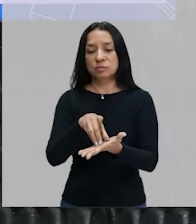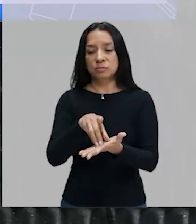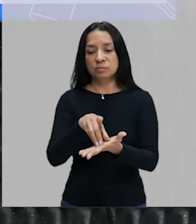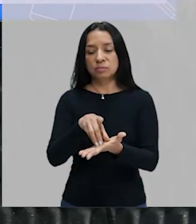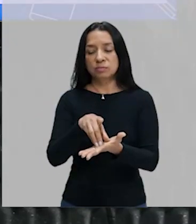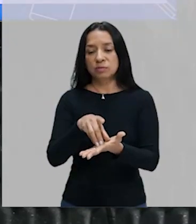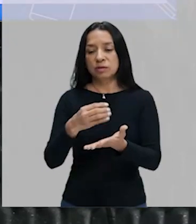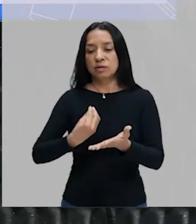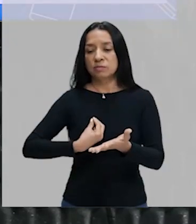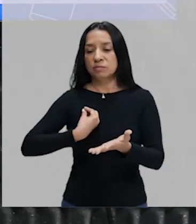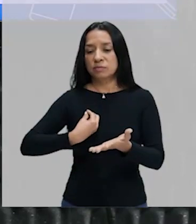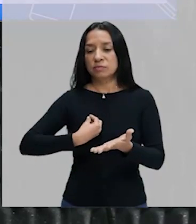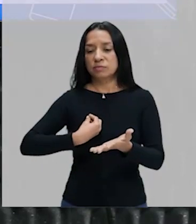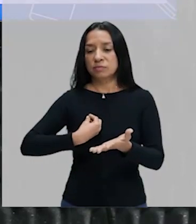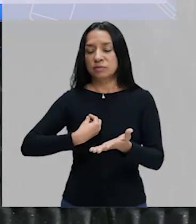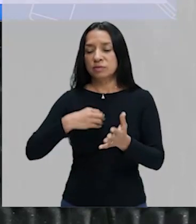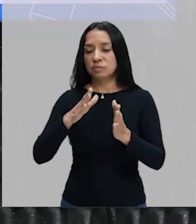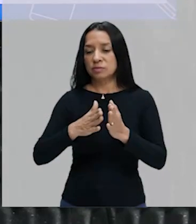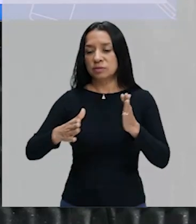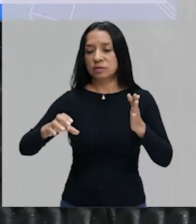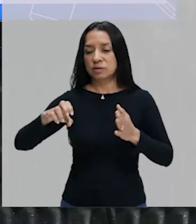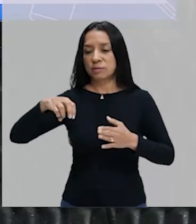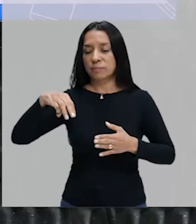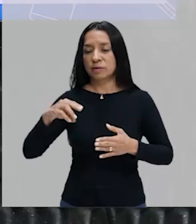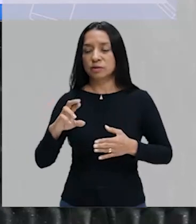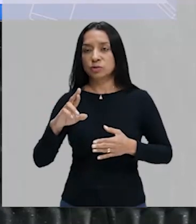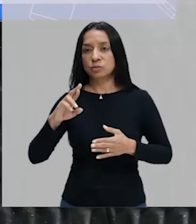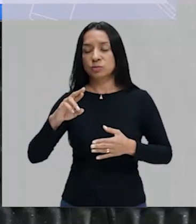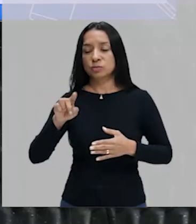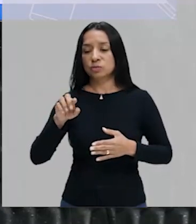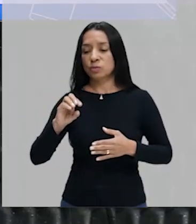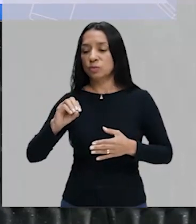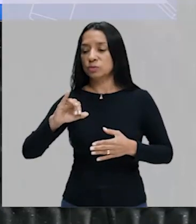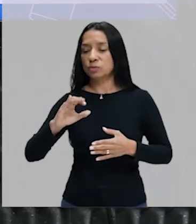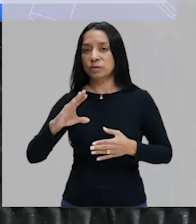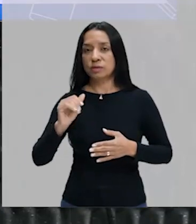dinossauros viveram na era Mesozoica, tá? E